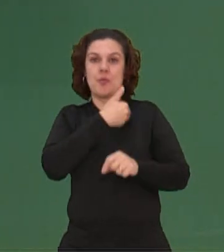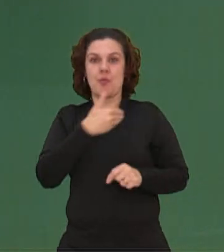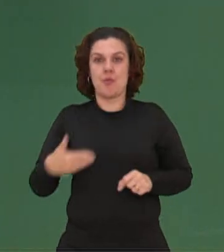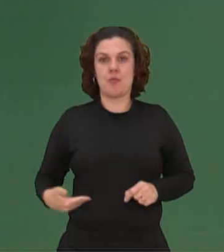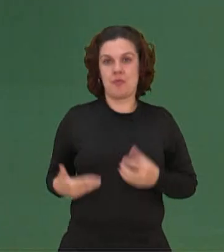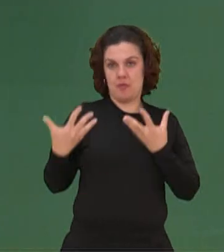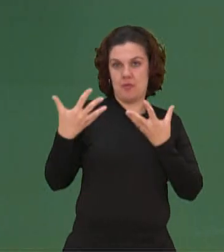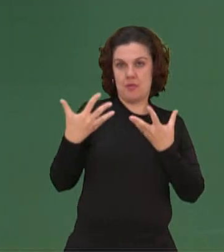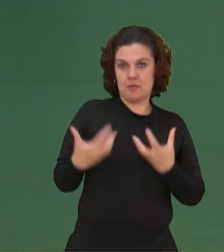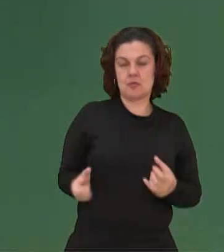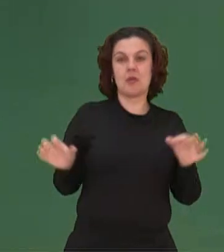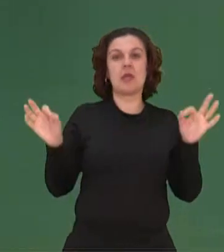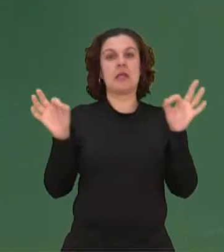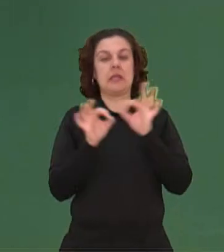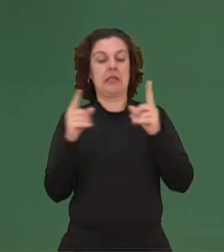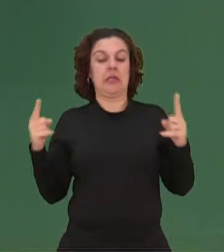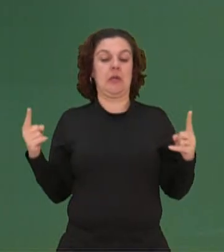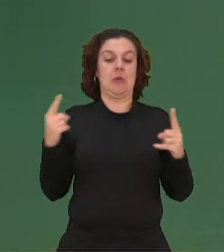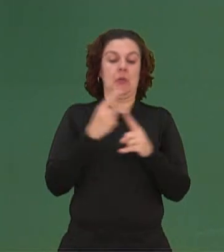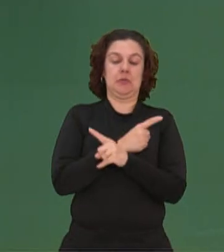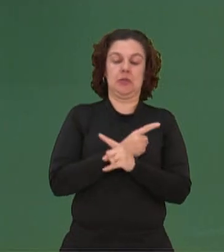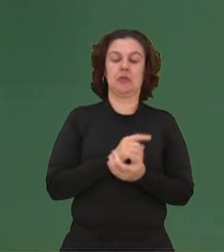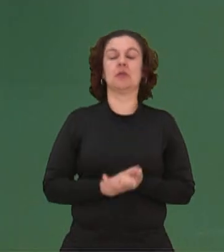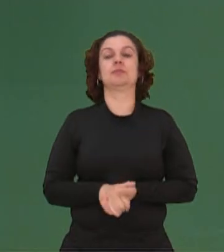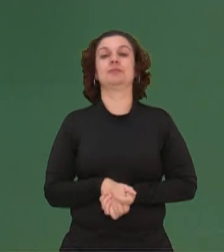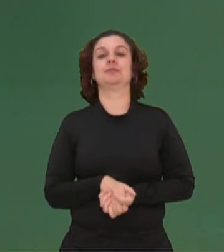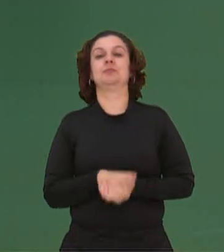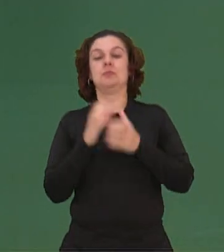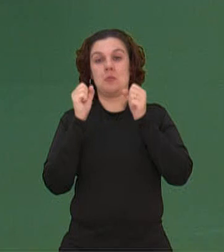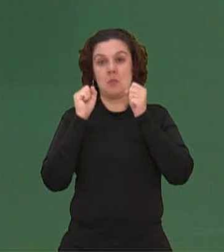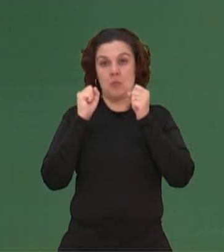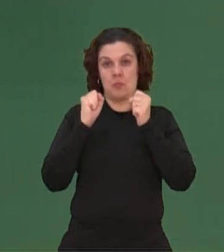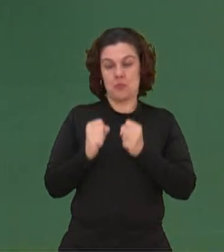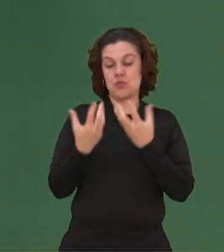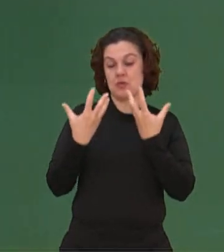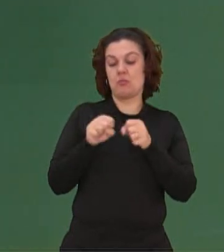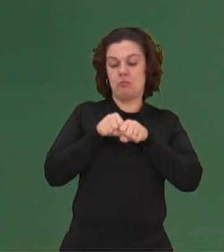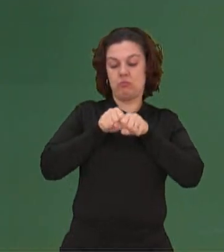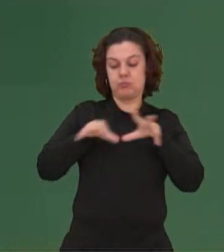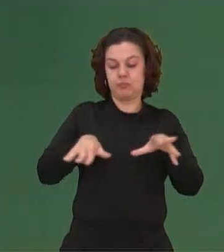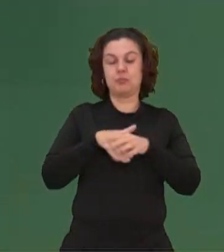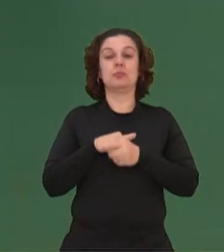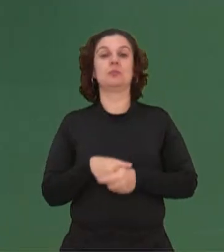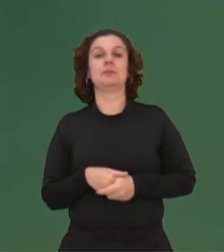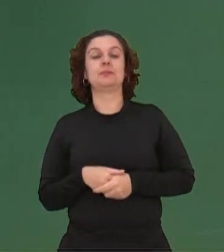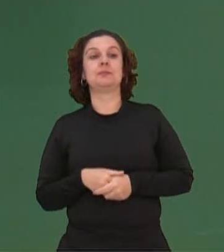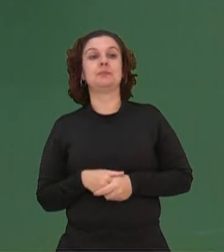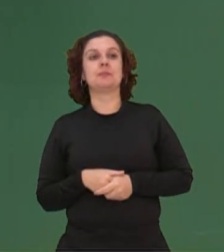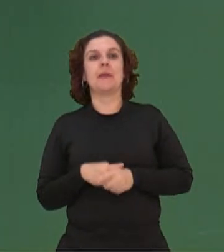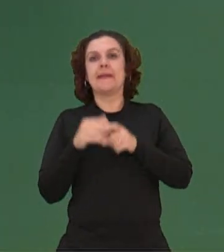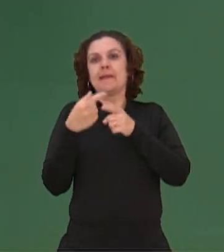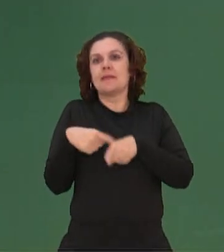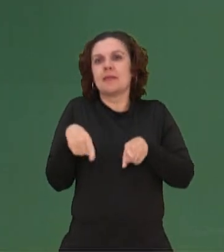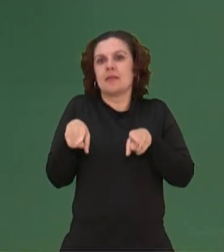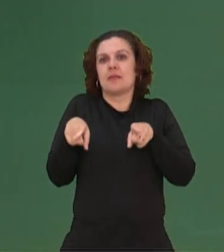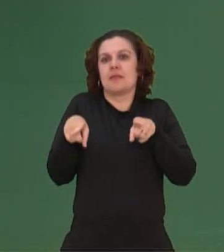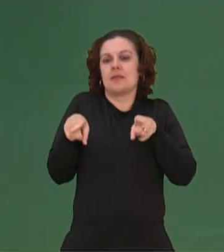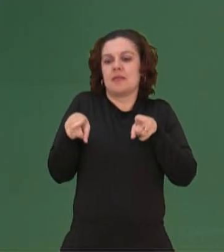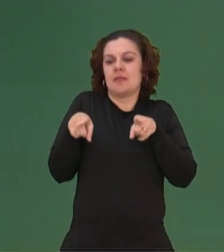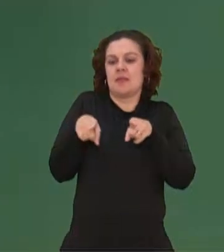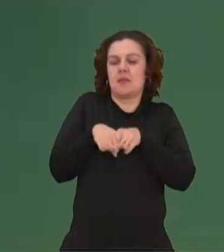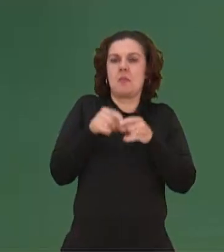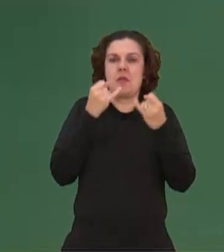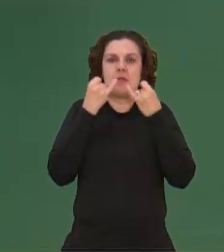defendia. Nada que fosse contrário ao governo poderia então ser publicado. E ao mesmo tempo que é um departamento